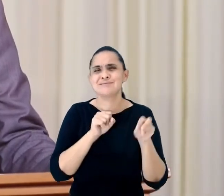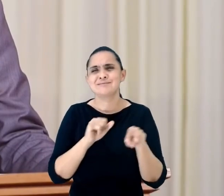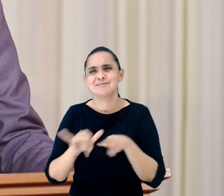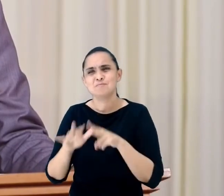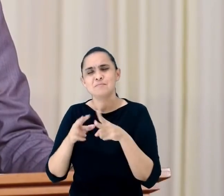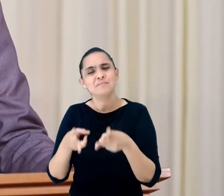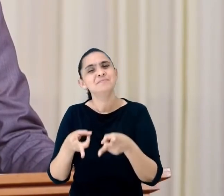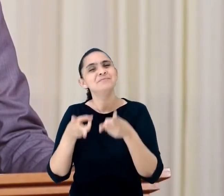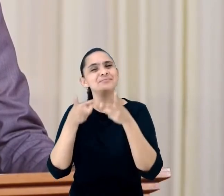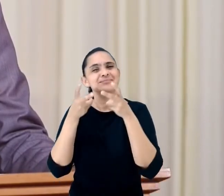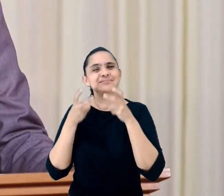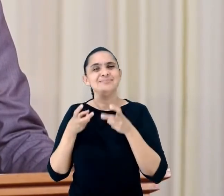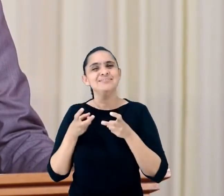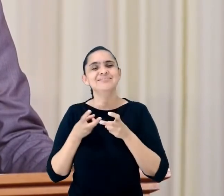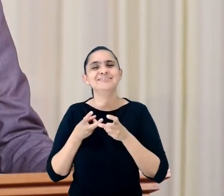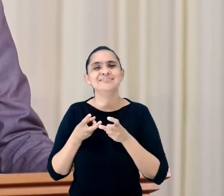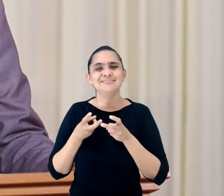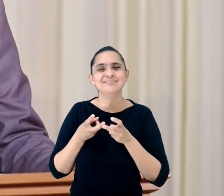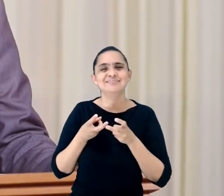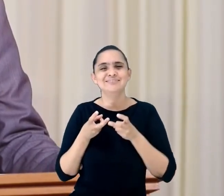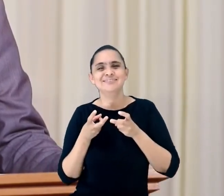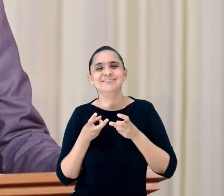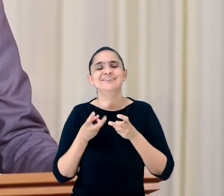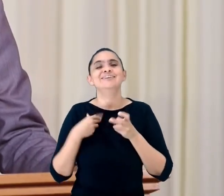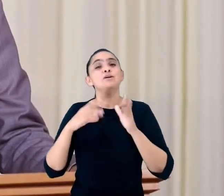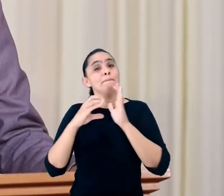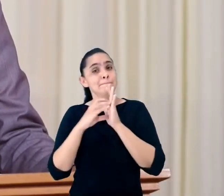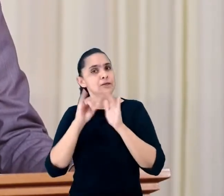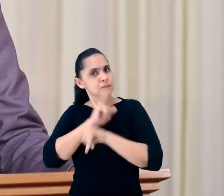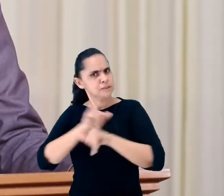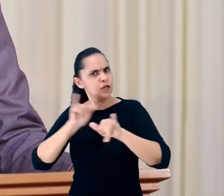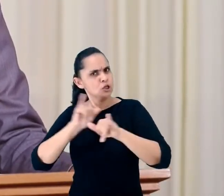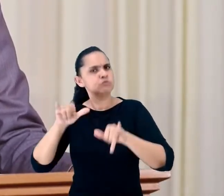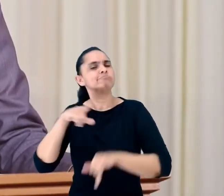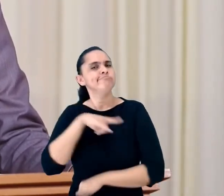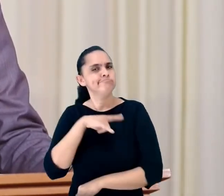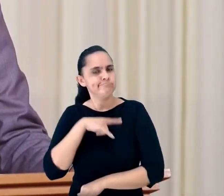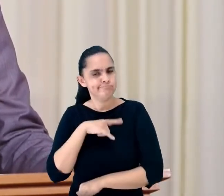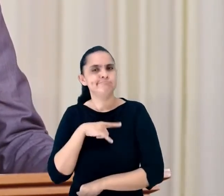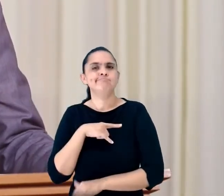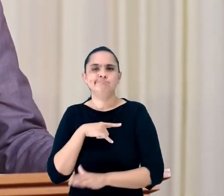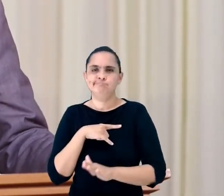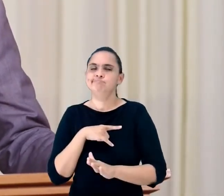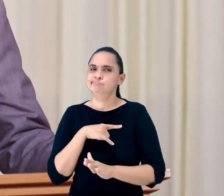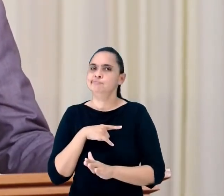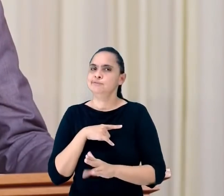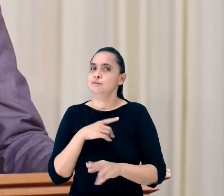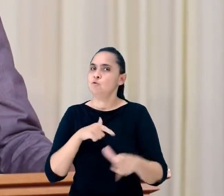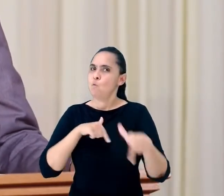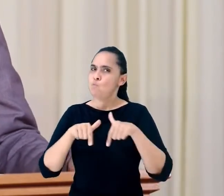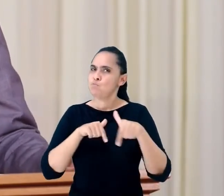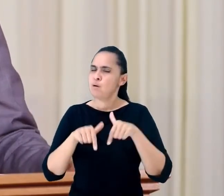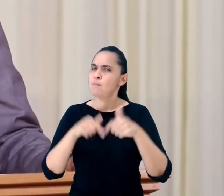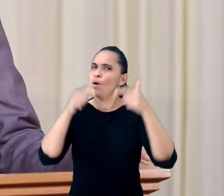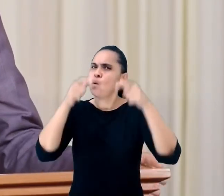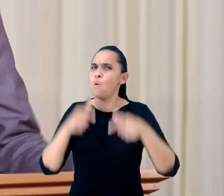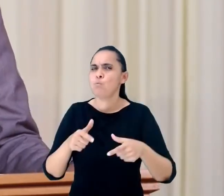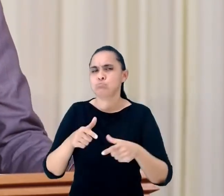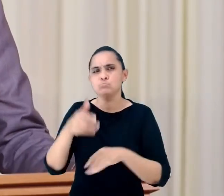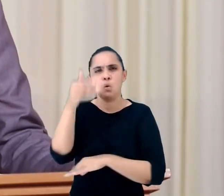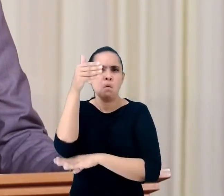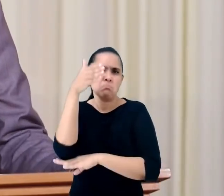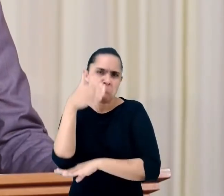percebi que mensageiro tem uma função nos hotéis e hospitais, né? Então, aqueles que acompanham, aqueles que estão